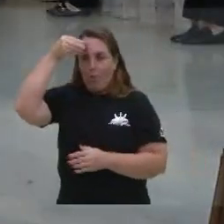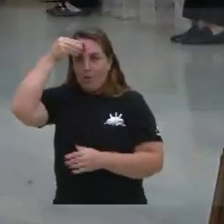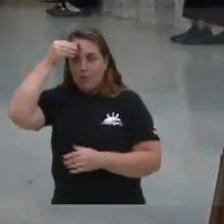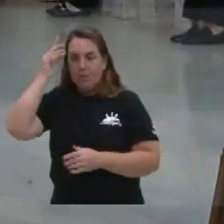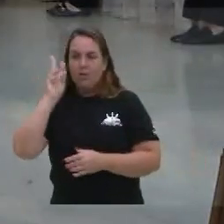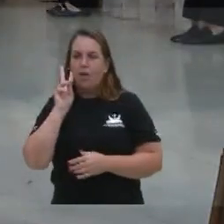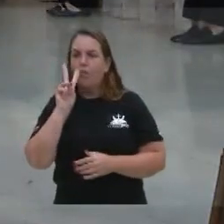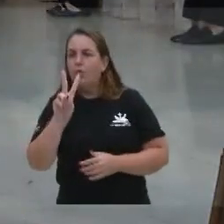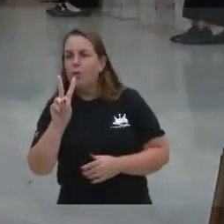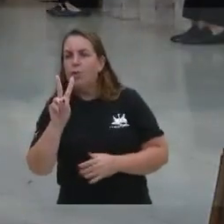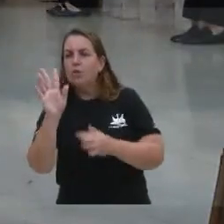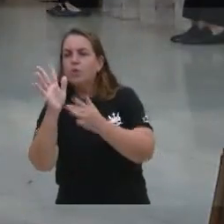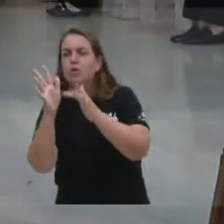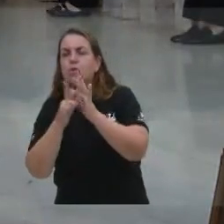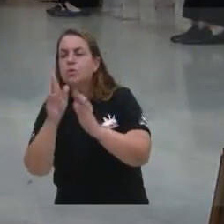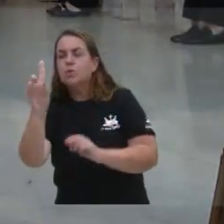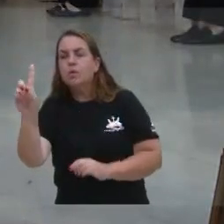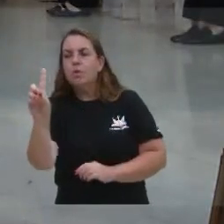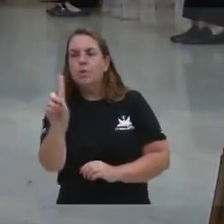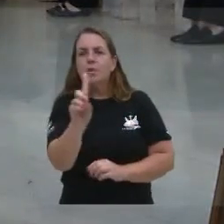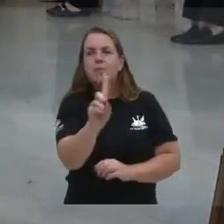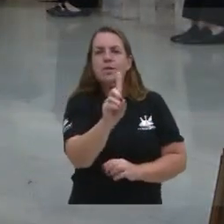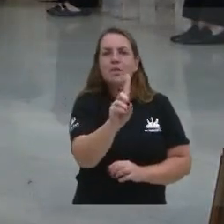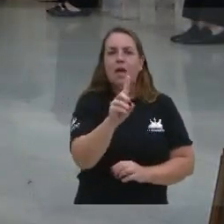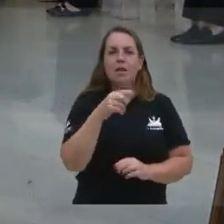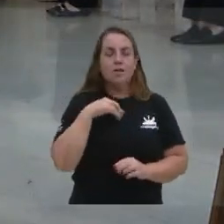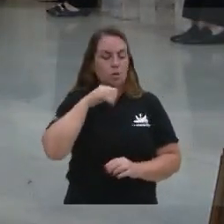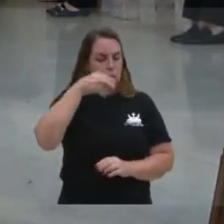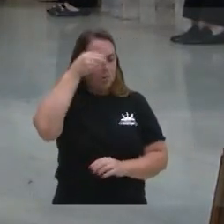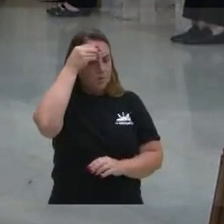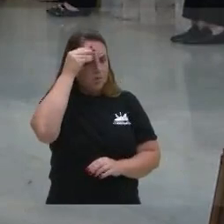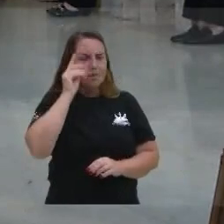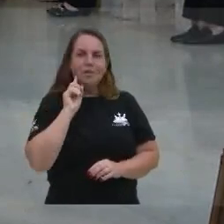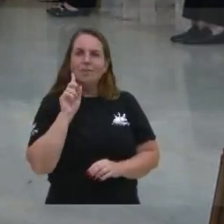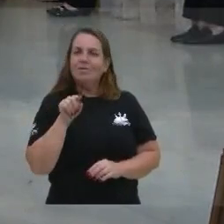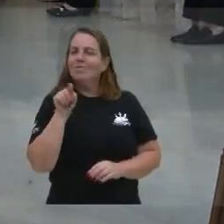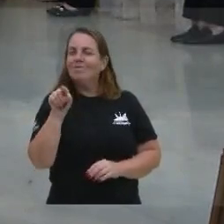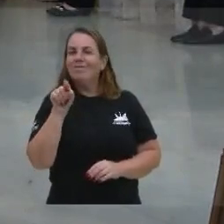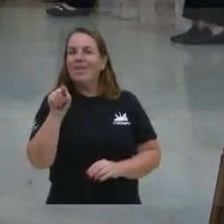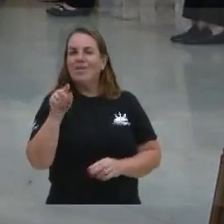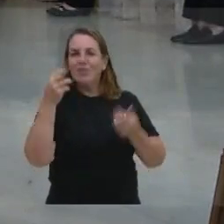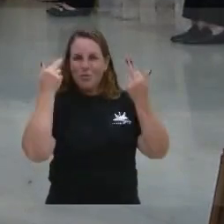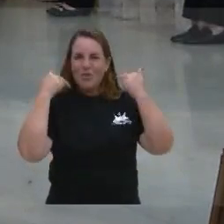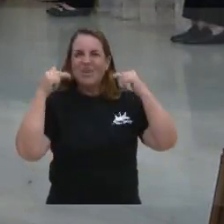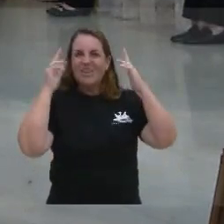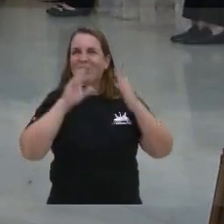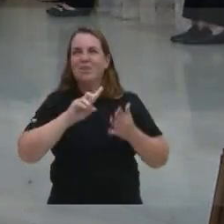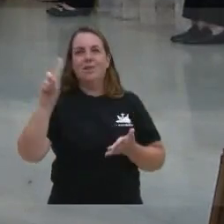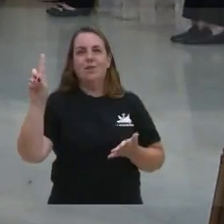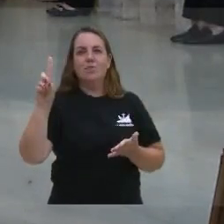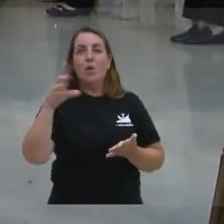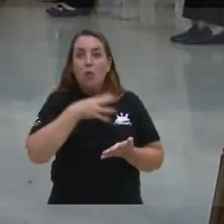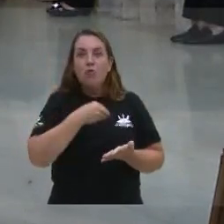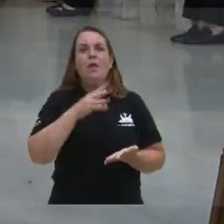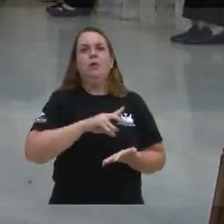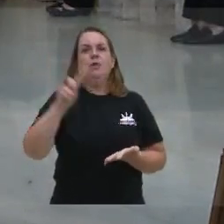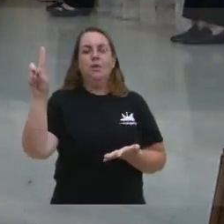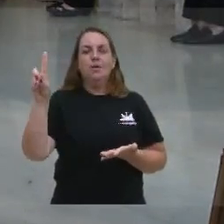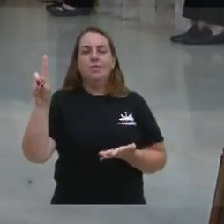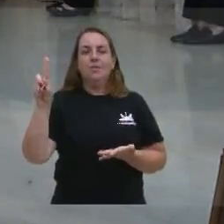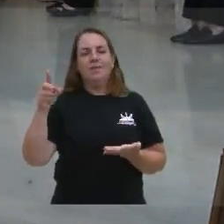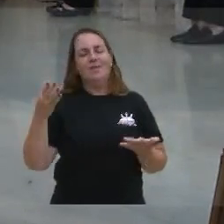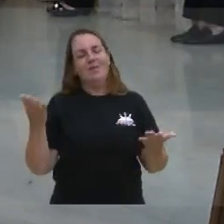dizer, Jesus caminhava, João parado. Ele aponta: eis o Cordeiro de Deus. Ah,